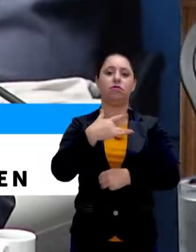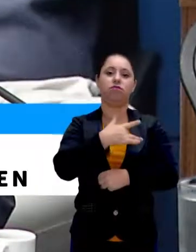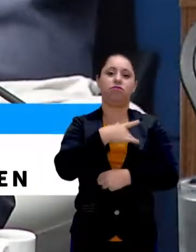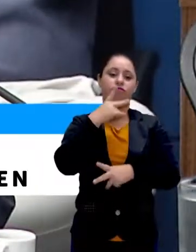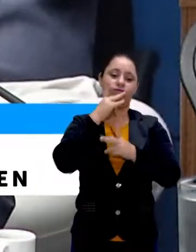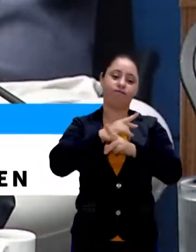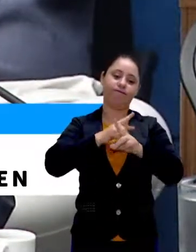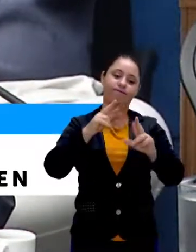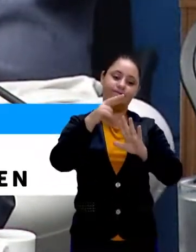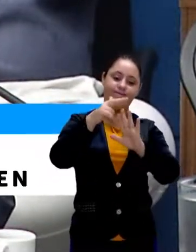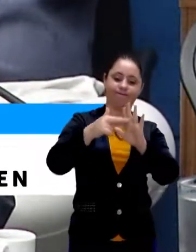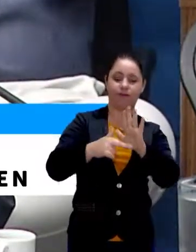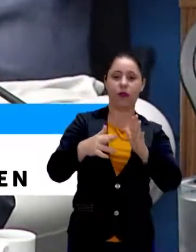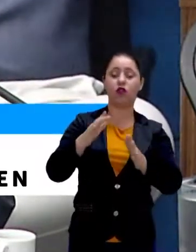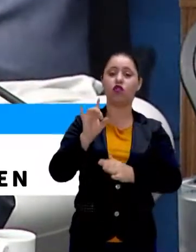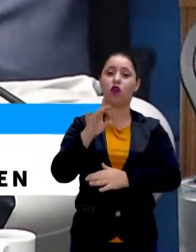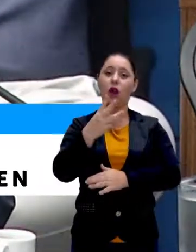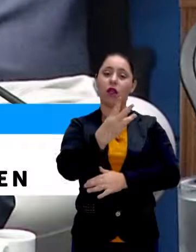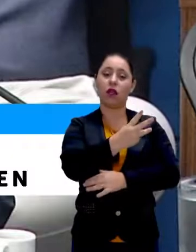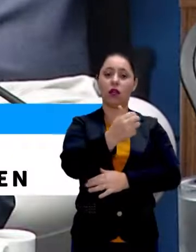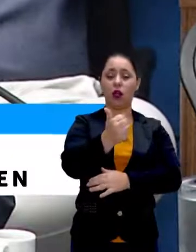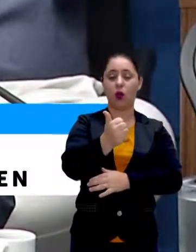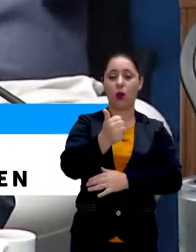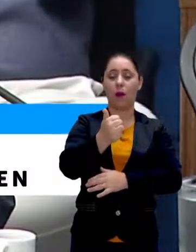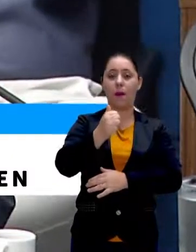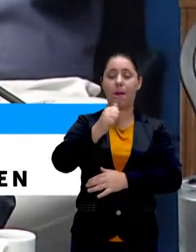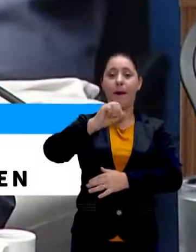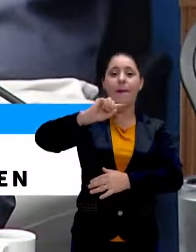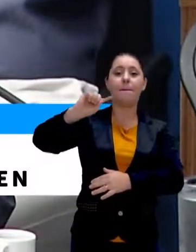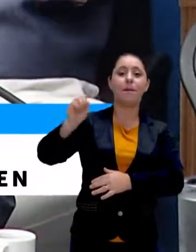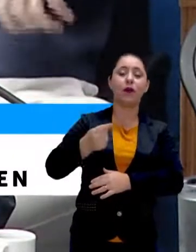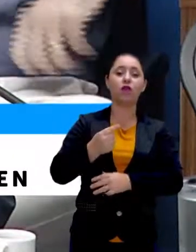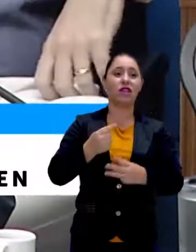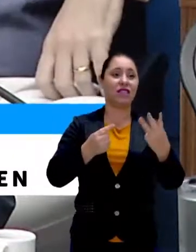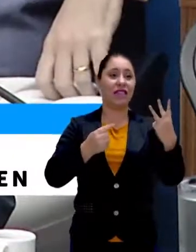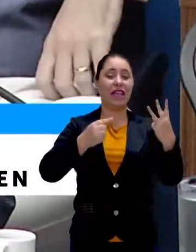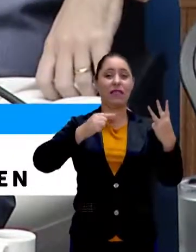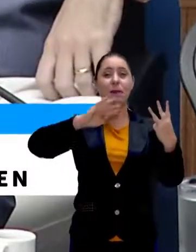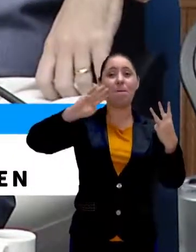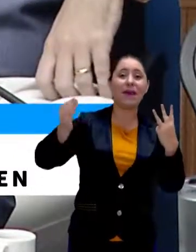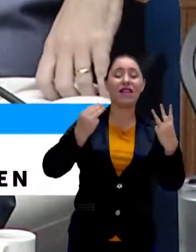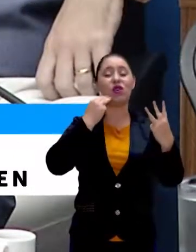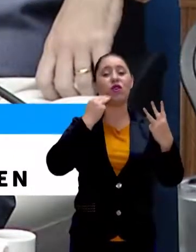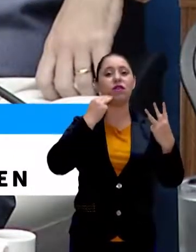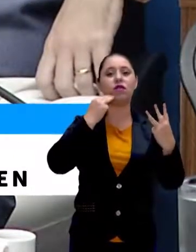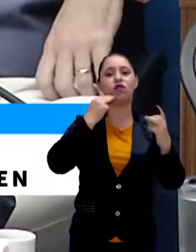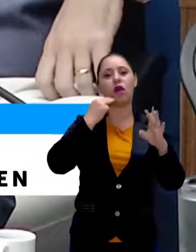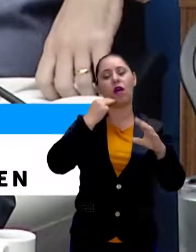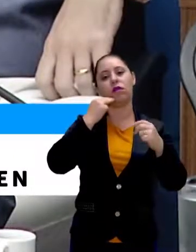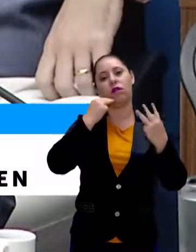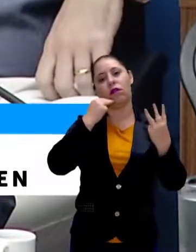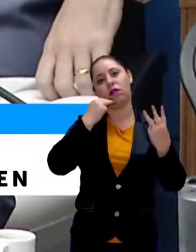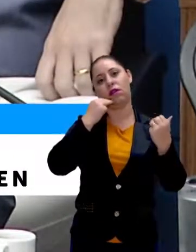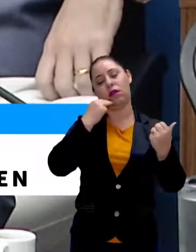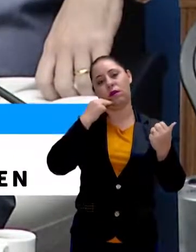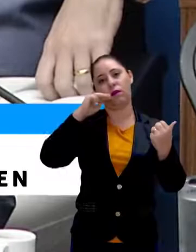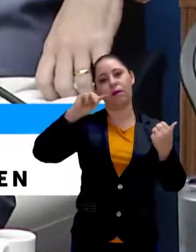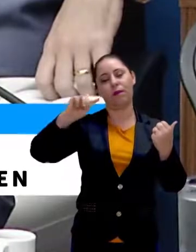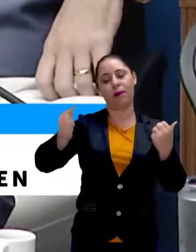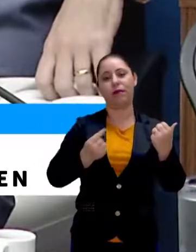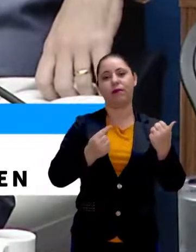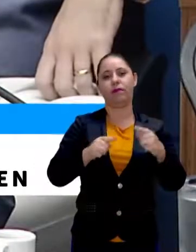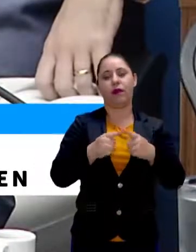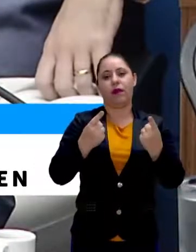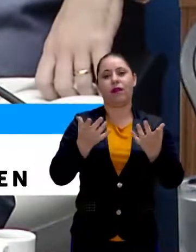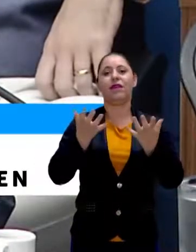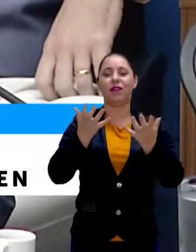Ministério da Saúde determina como regra. Então, nós vamos receber só 31 mil doses das 3 milhões de doses, que a gente